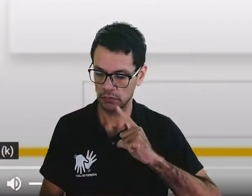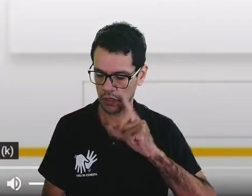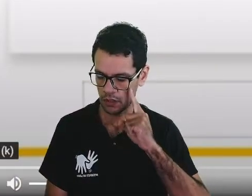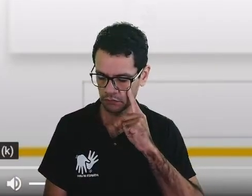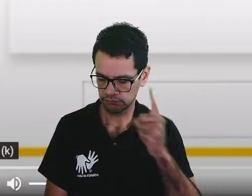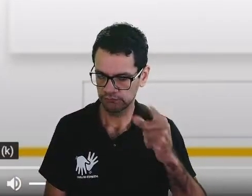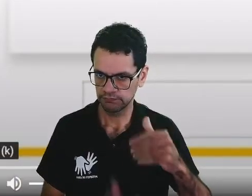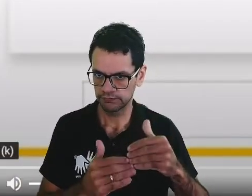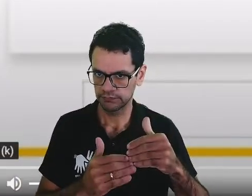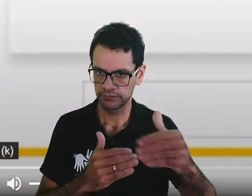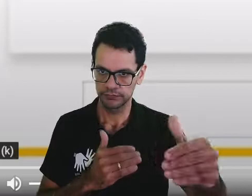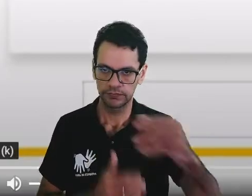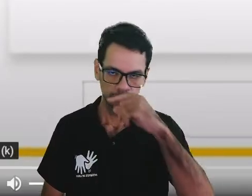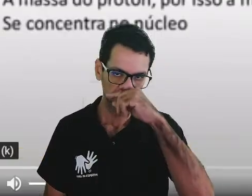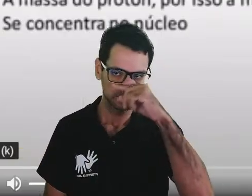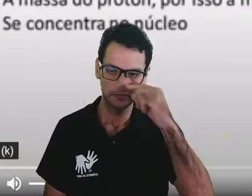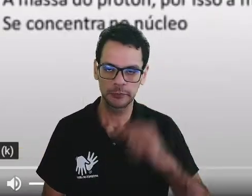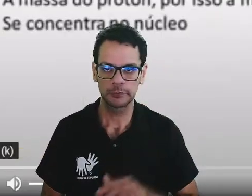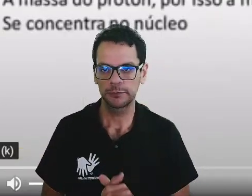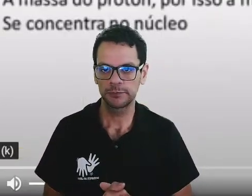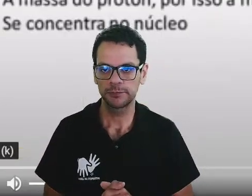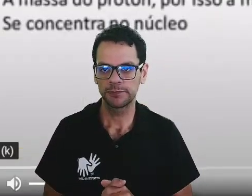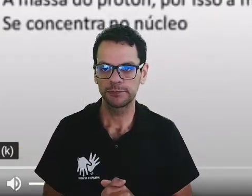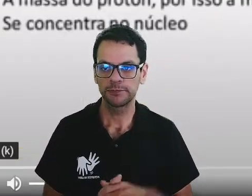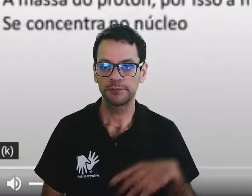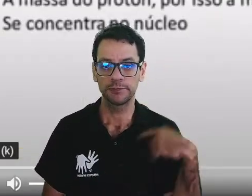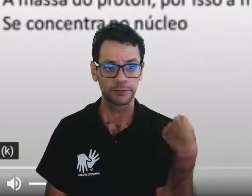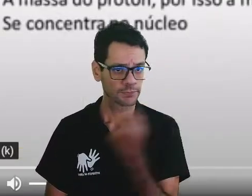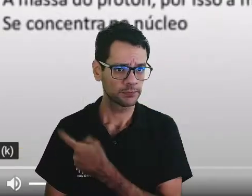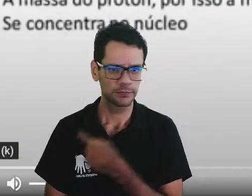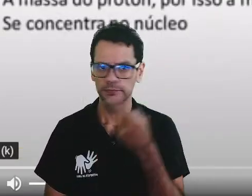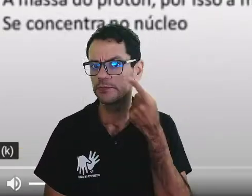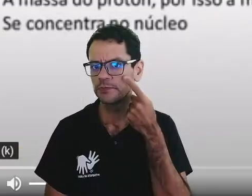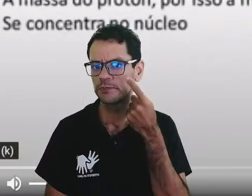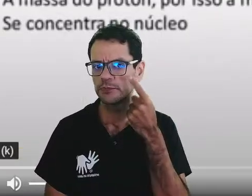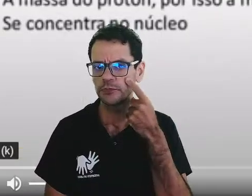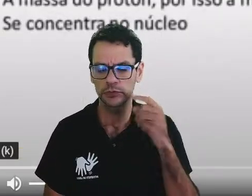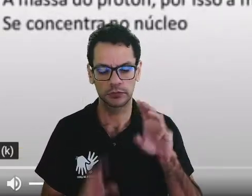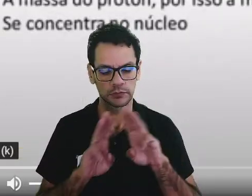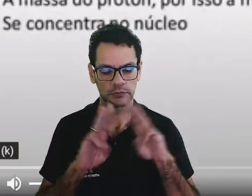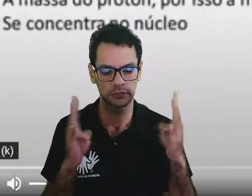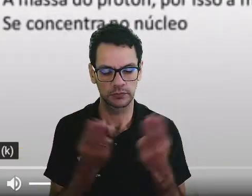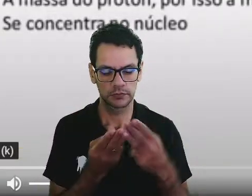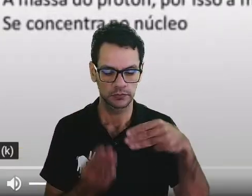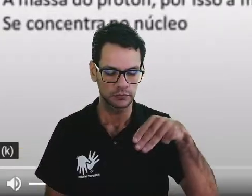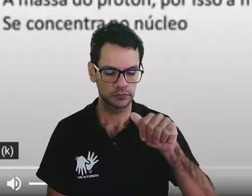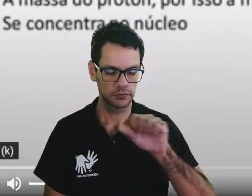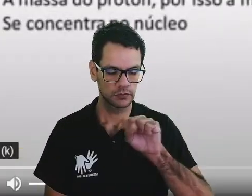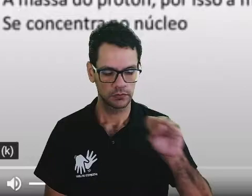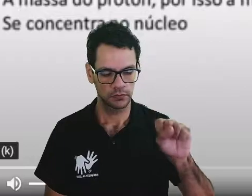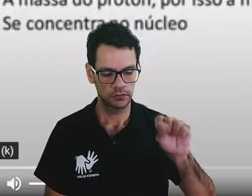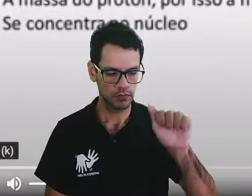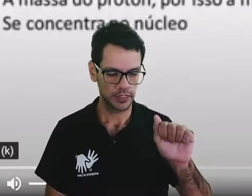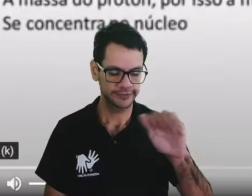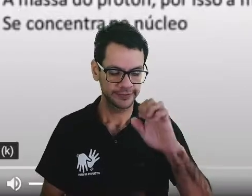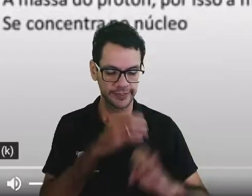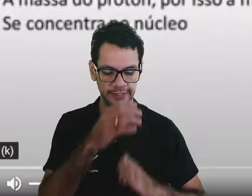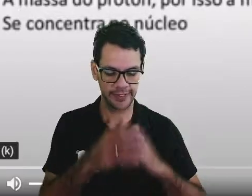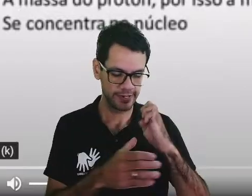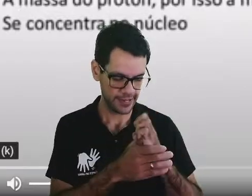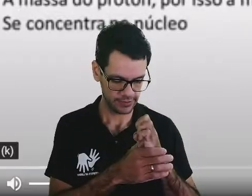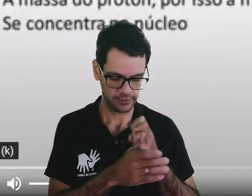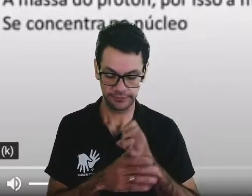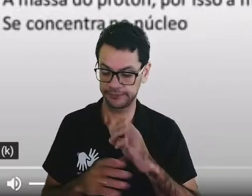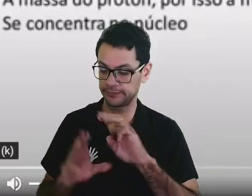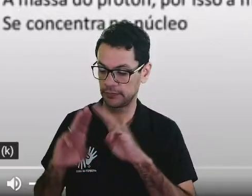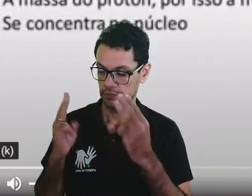Vamos lá. Então, a gente viu que a massa do elétron, ela é muito menor em relação à massa do próton, né?